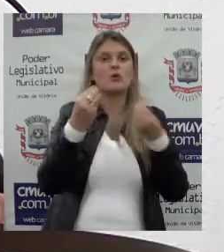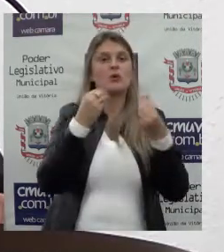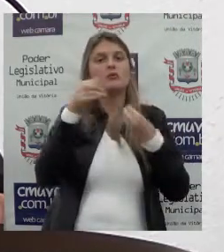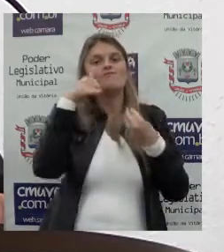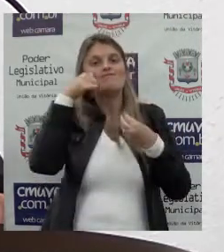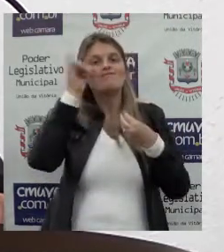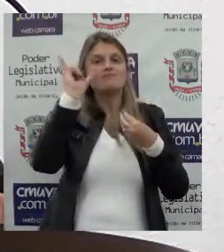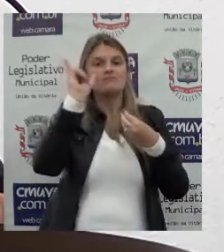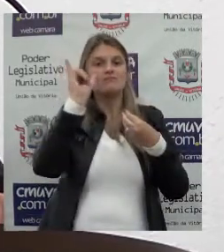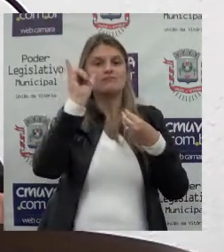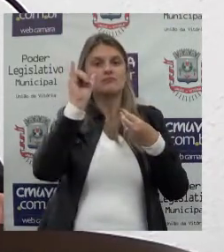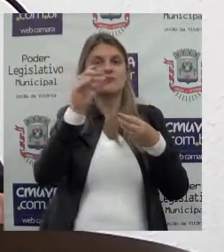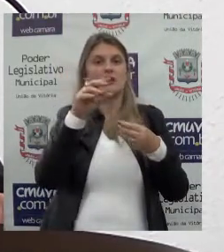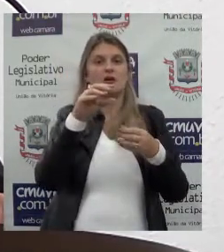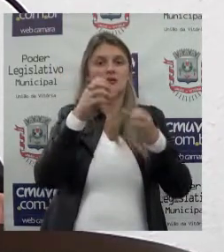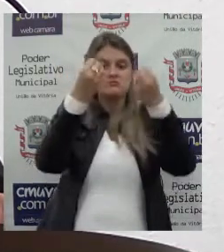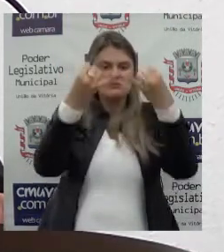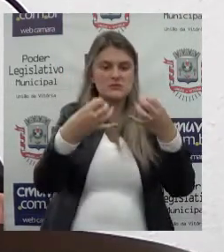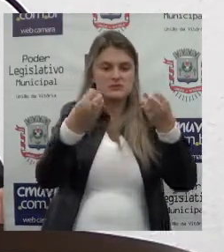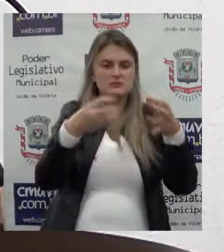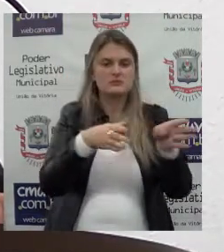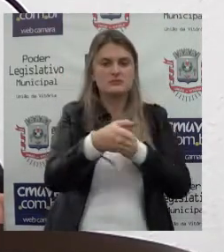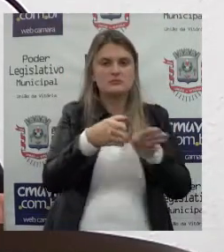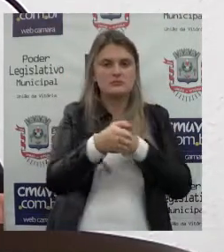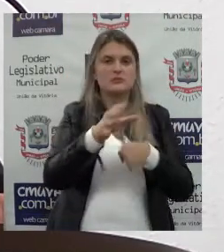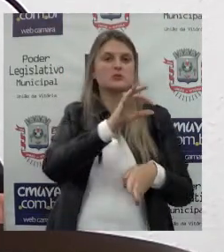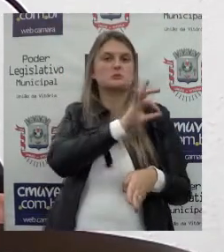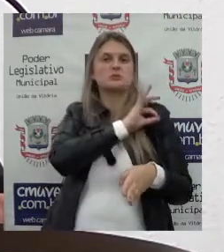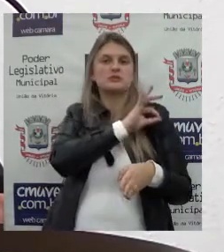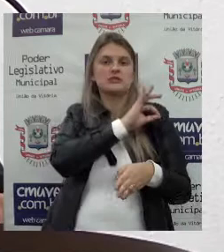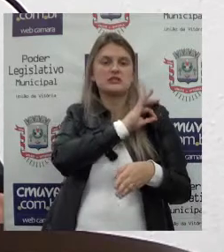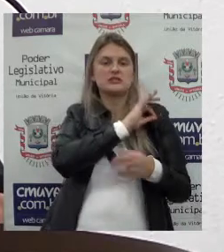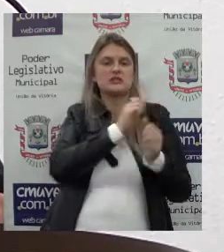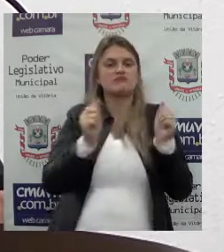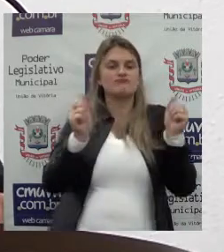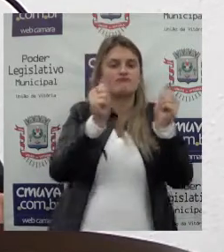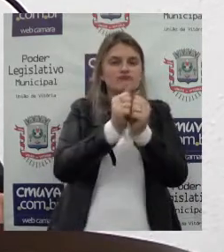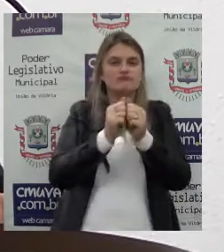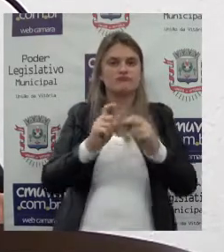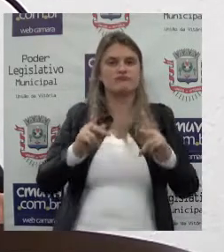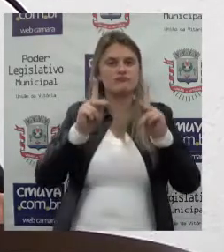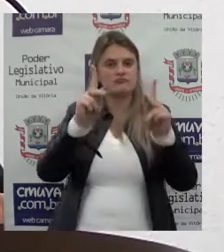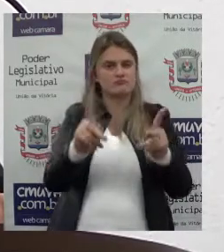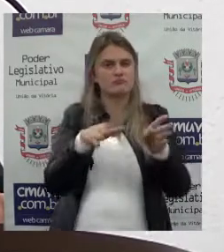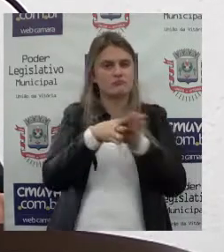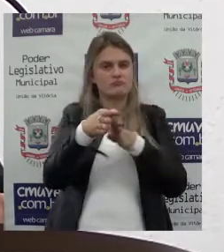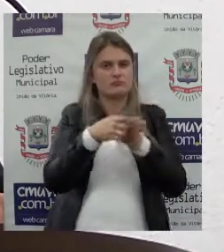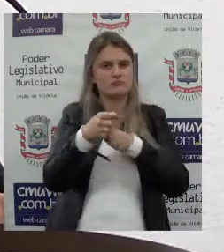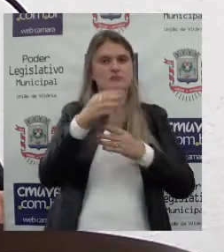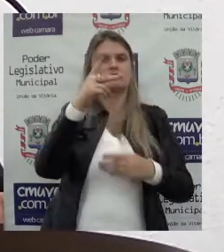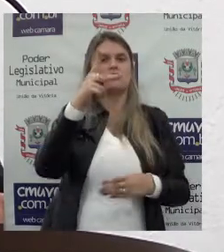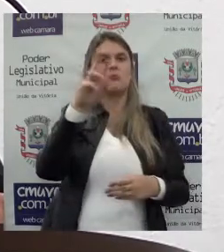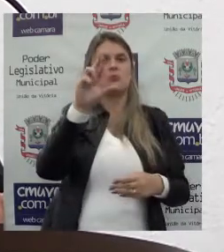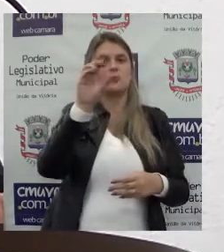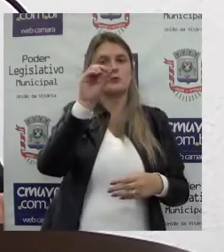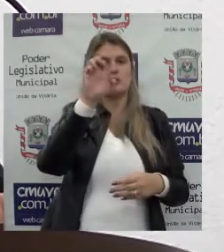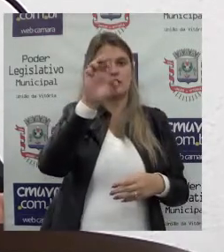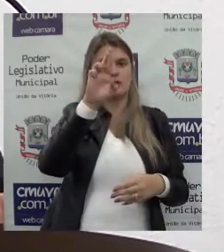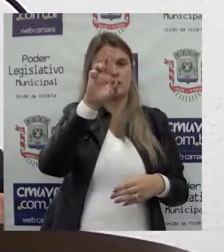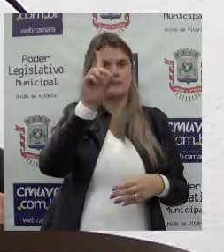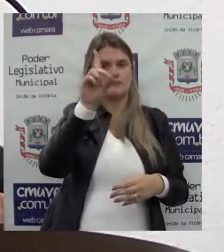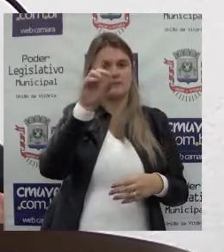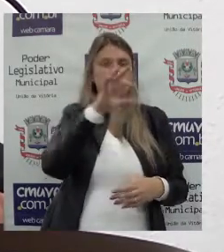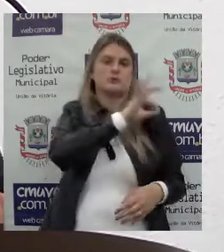que se previne a segurança pública? Por que se fala muito em polícia cidadã? Por que se fala muito